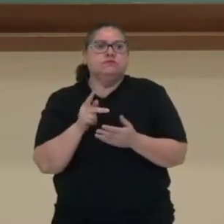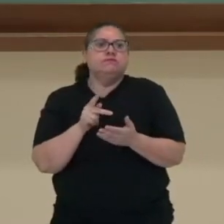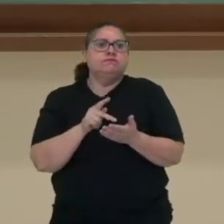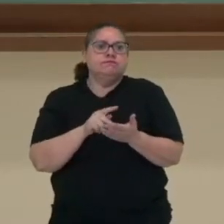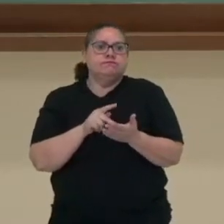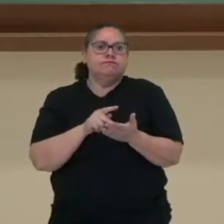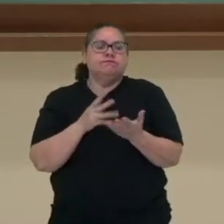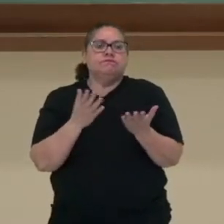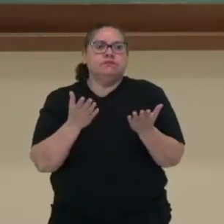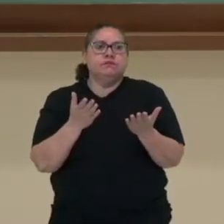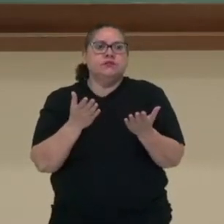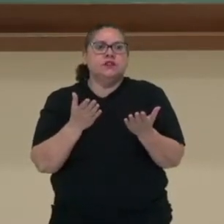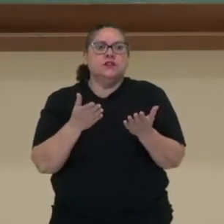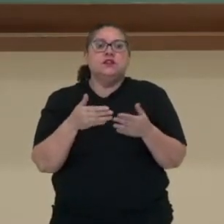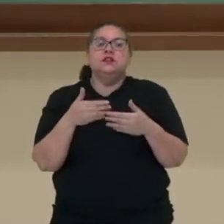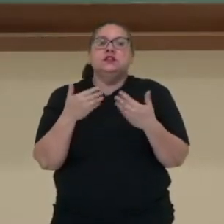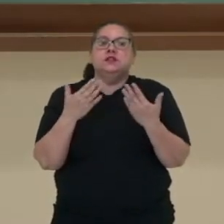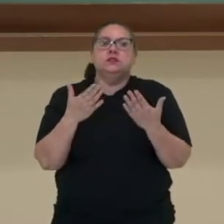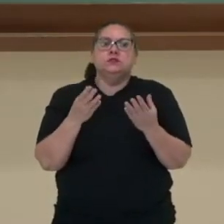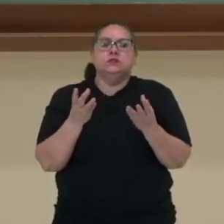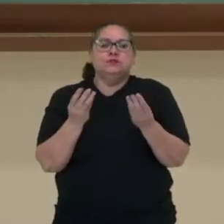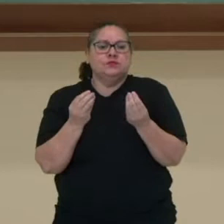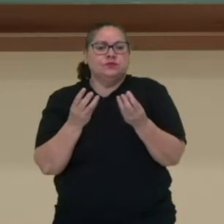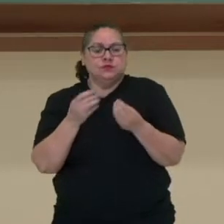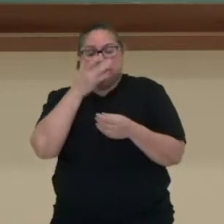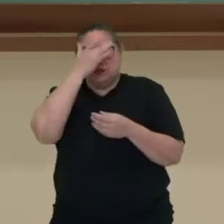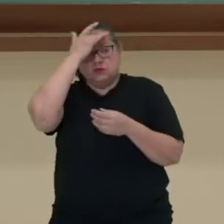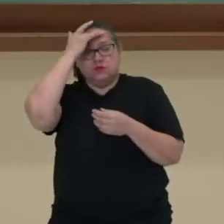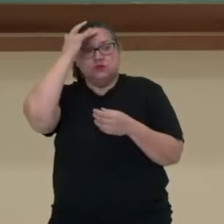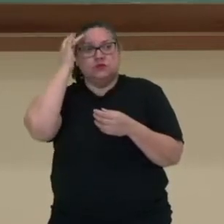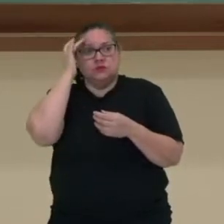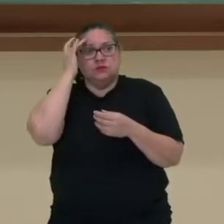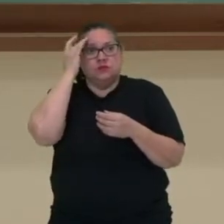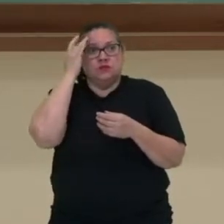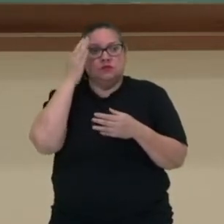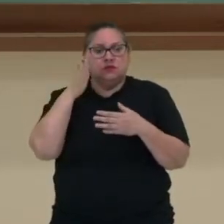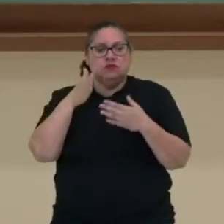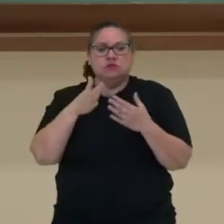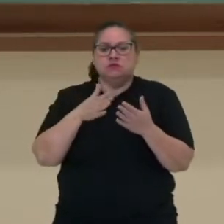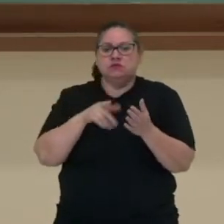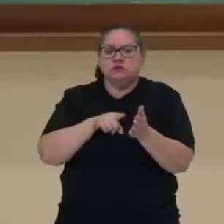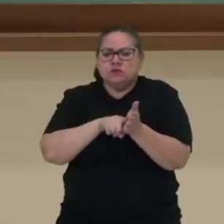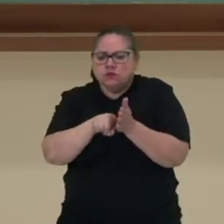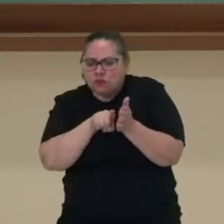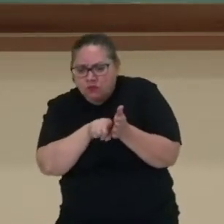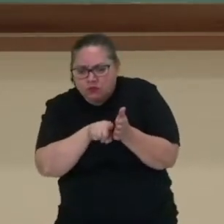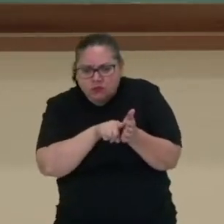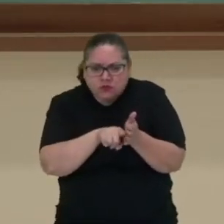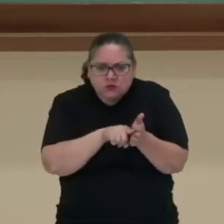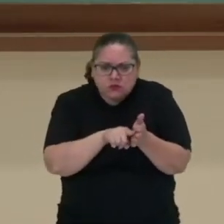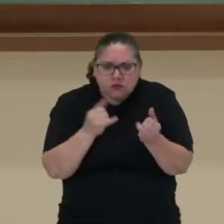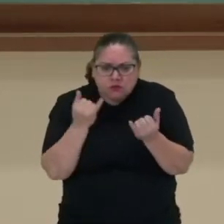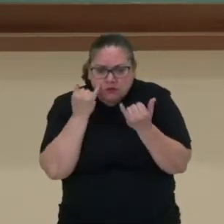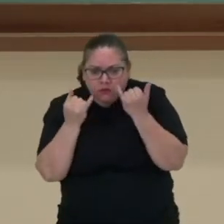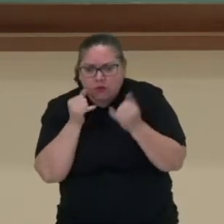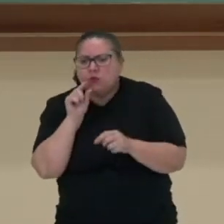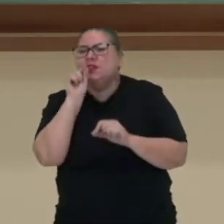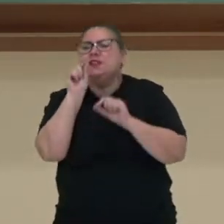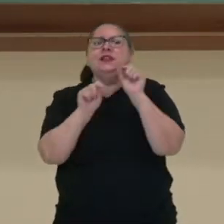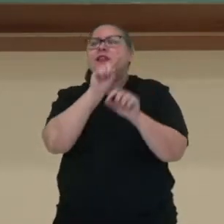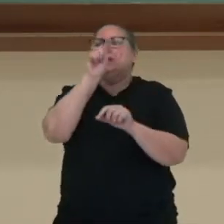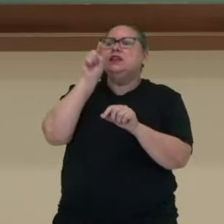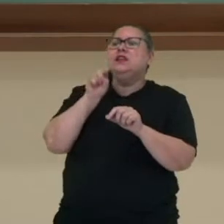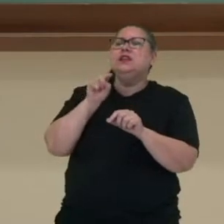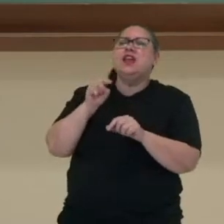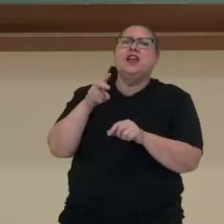realidade. Assim, muitas pessoas foram atrás de informações. Quem era esse